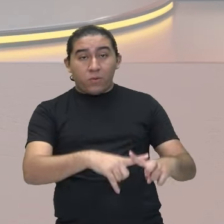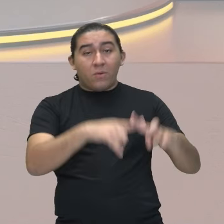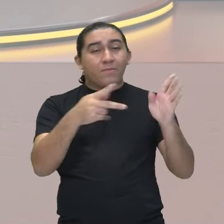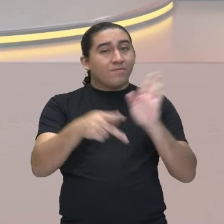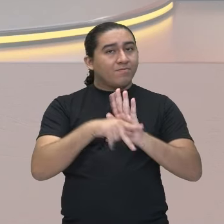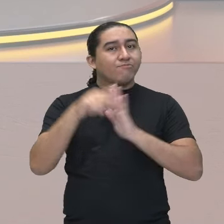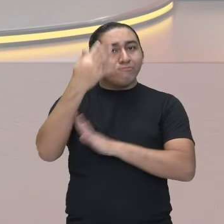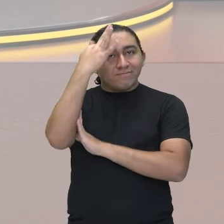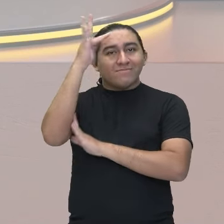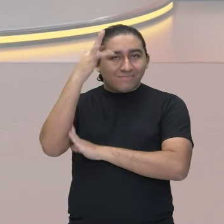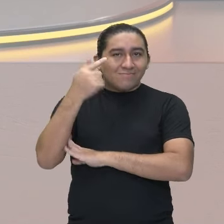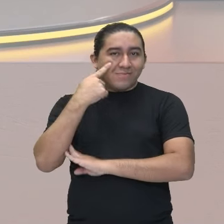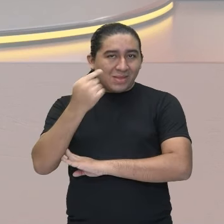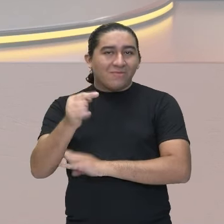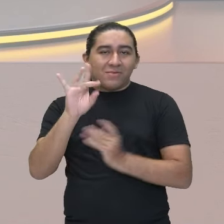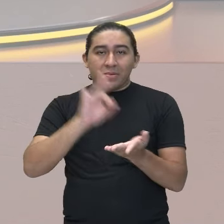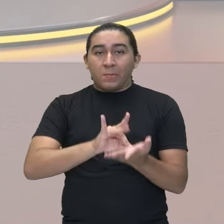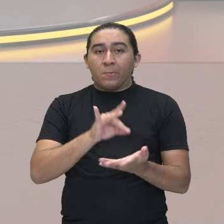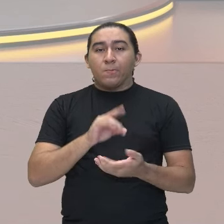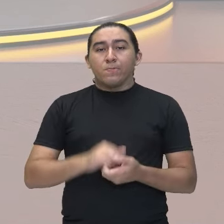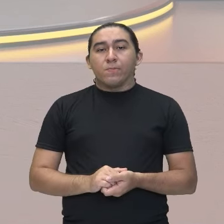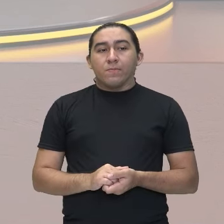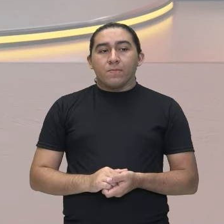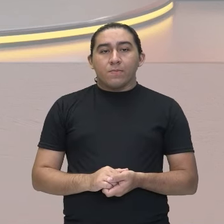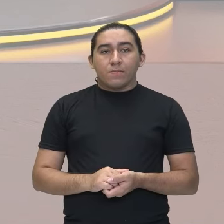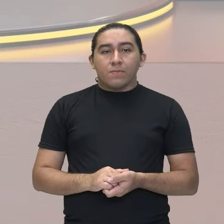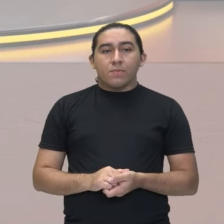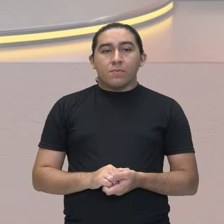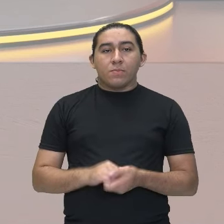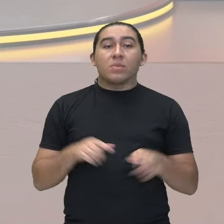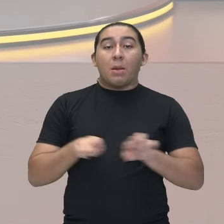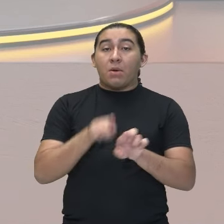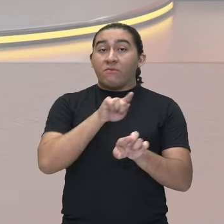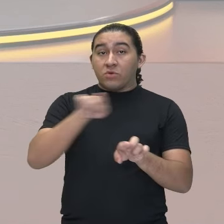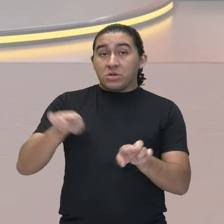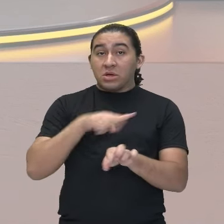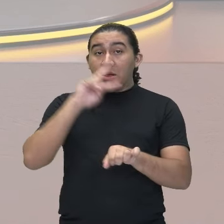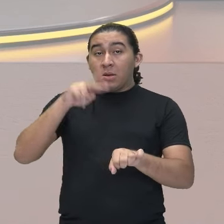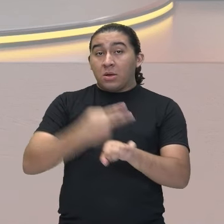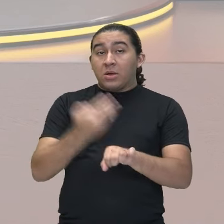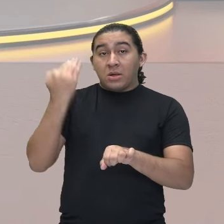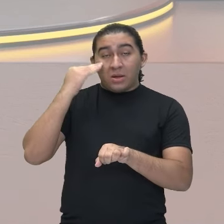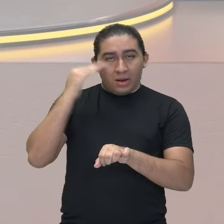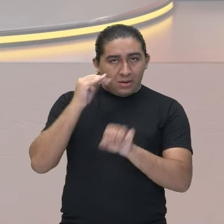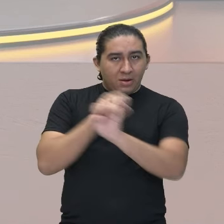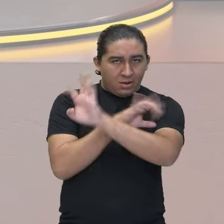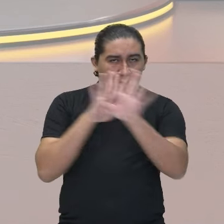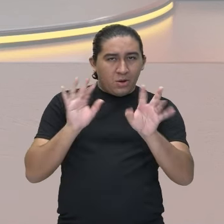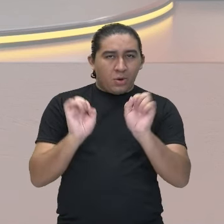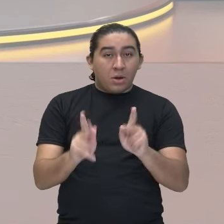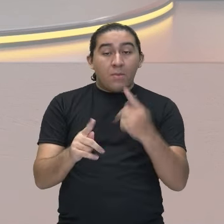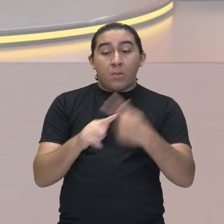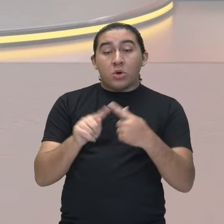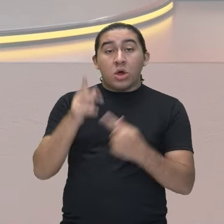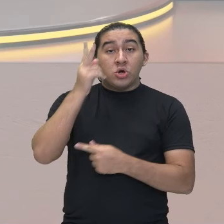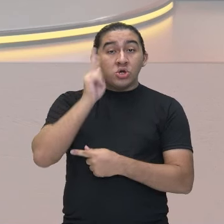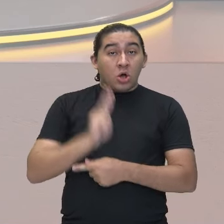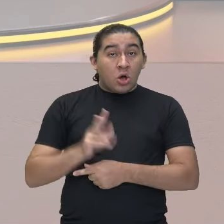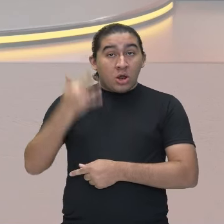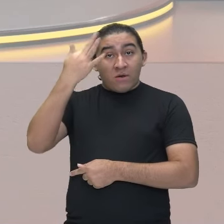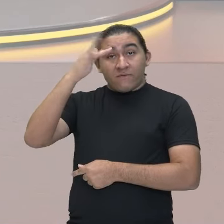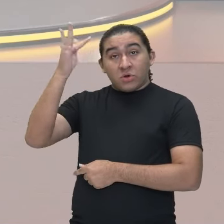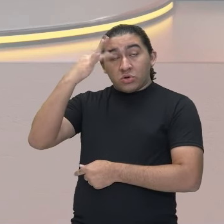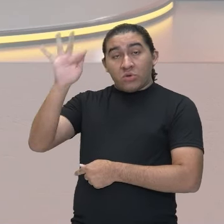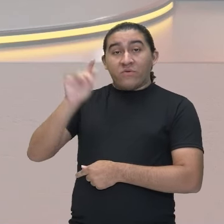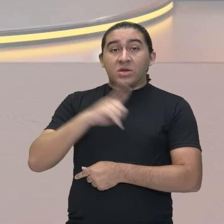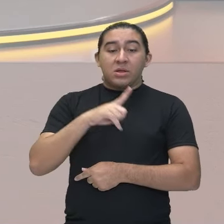filosófico. Olha só que interessante, né? Vocês vão já entender o que eu estou falando, é porque ao longo da história da filosofia, os filósofos,